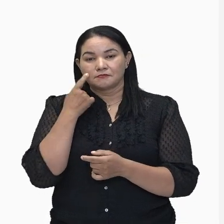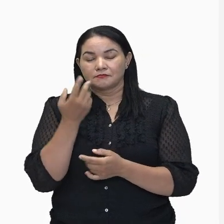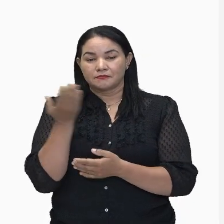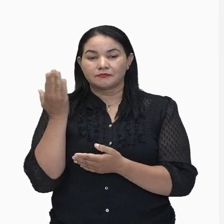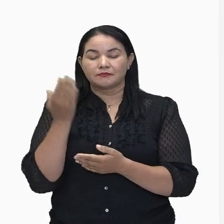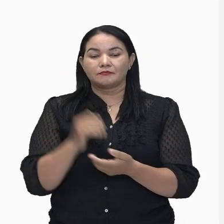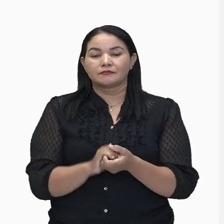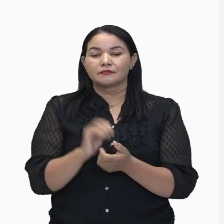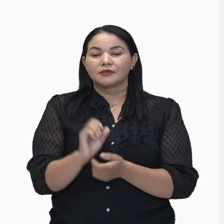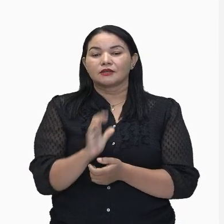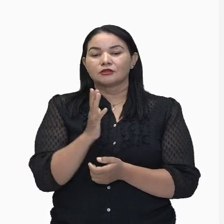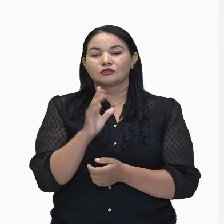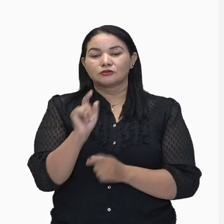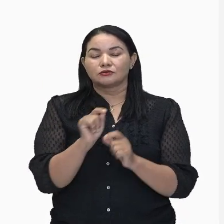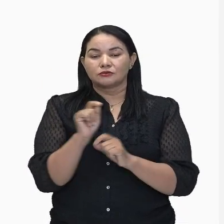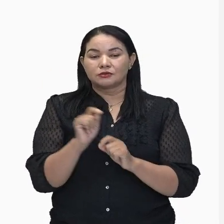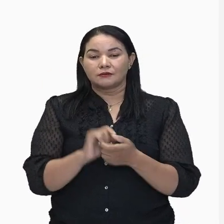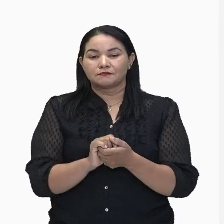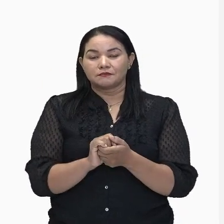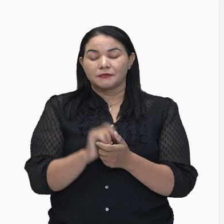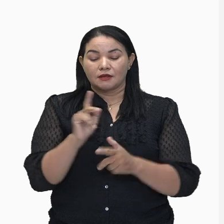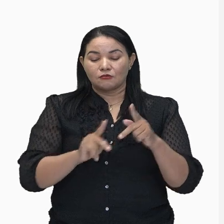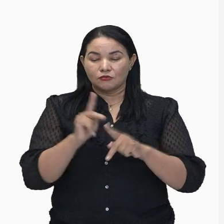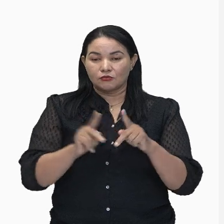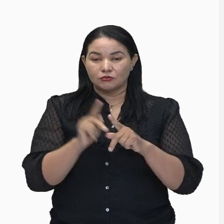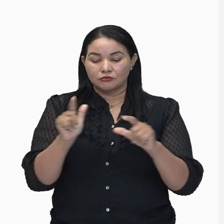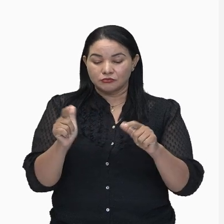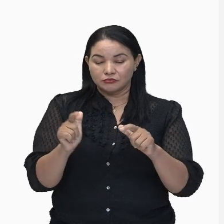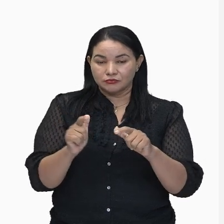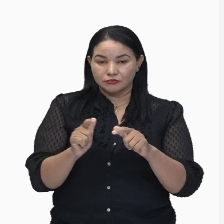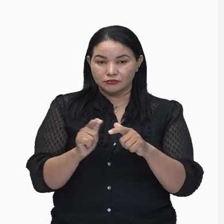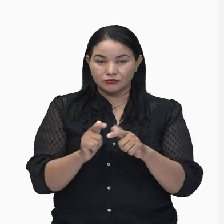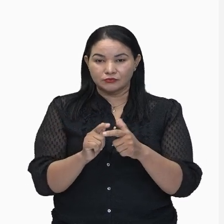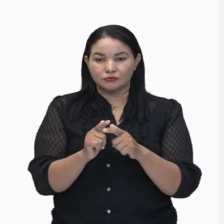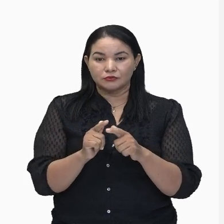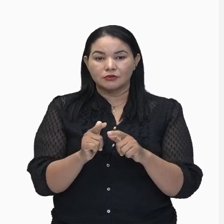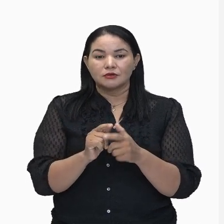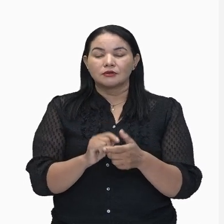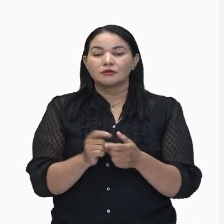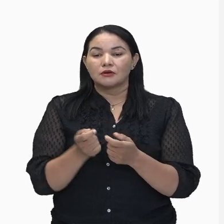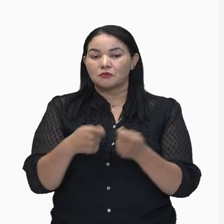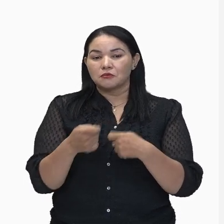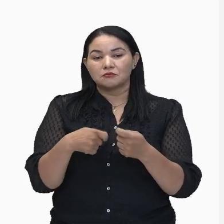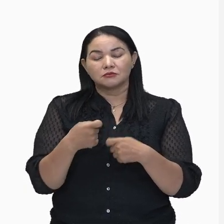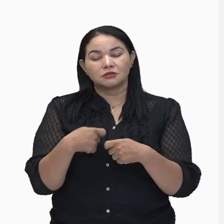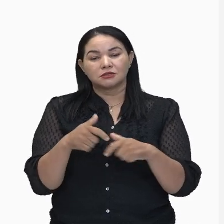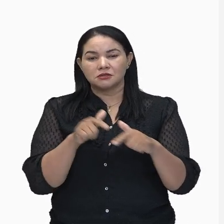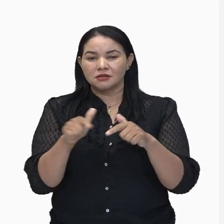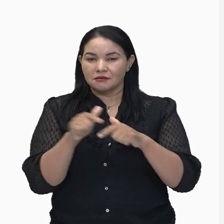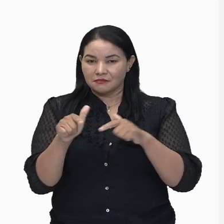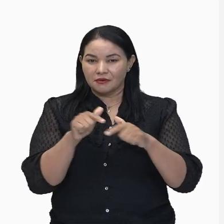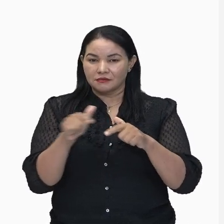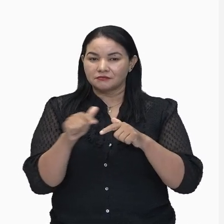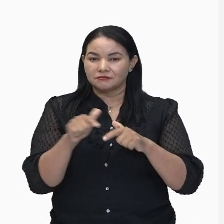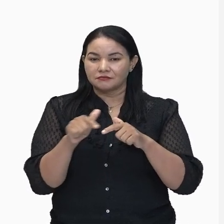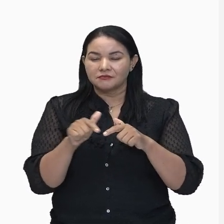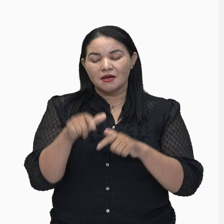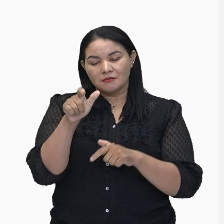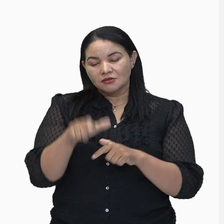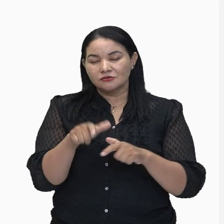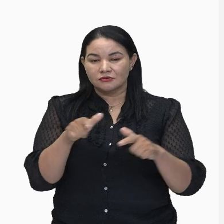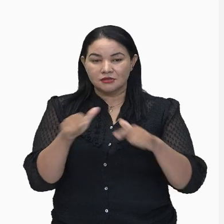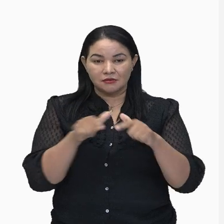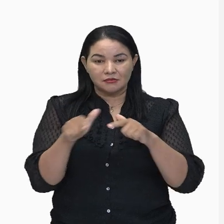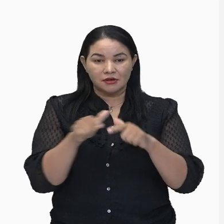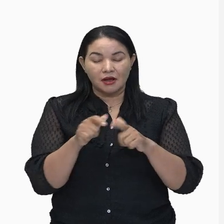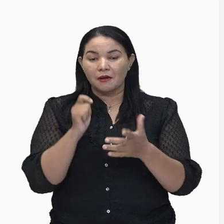ocorrer aí a diminuição da população economicamente ativa. São as pessoas que trabalham, que pagam